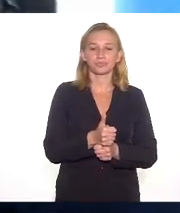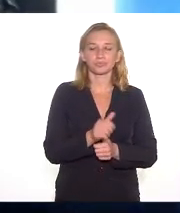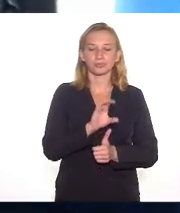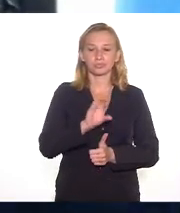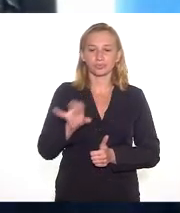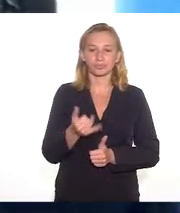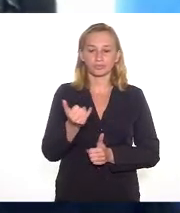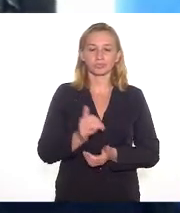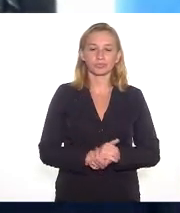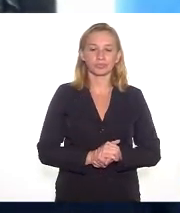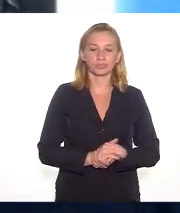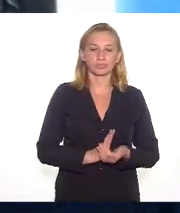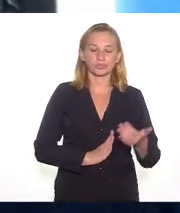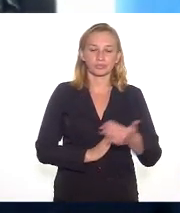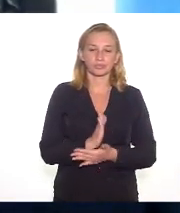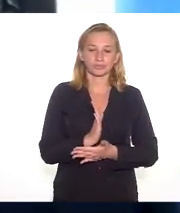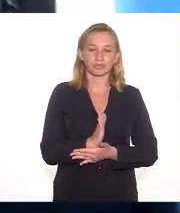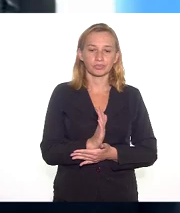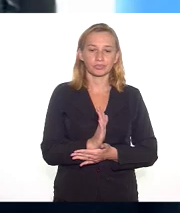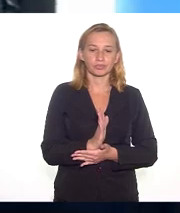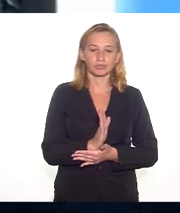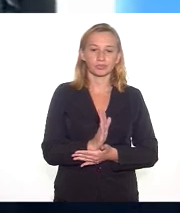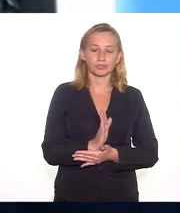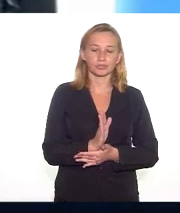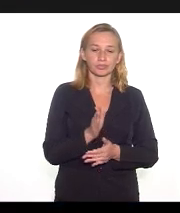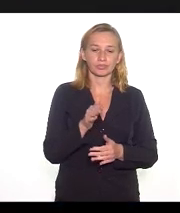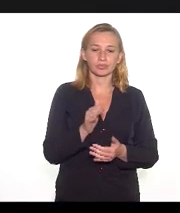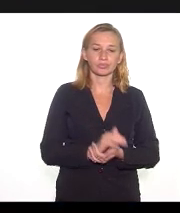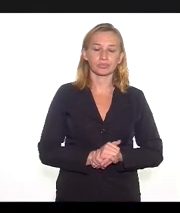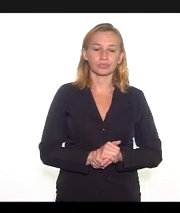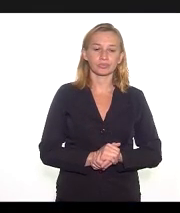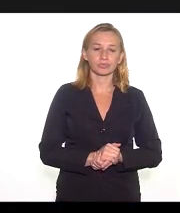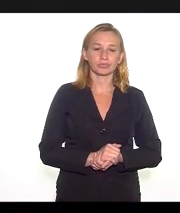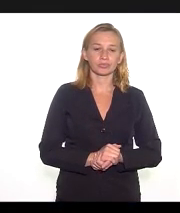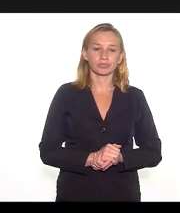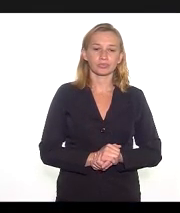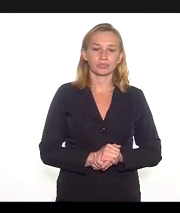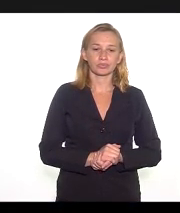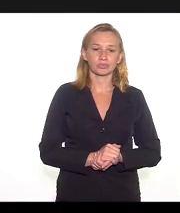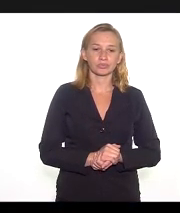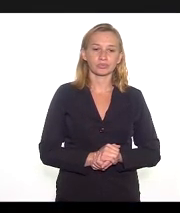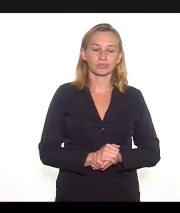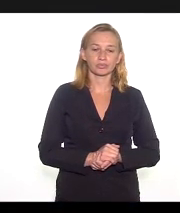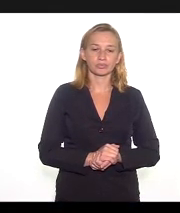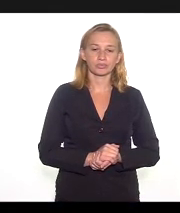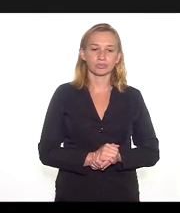CCJ. Senhores que aprovam, permaneçam como estão. Aprovado. Vai ao torno.